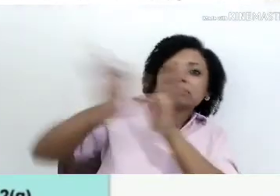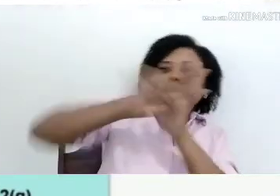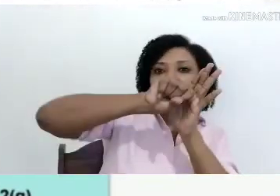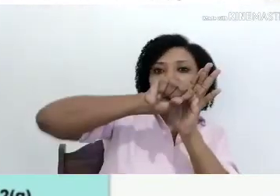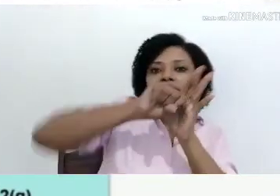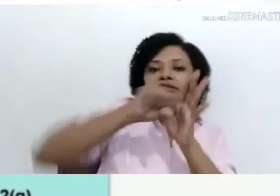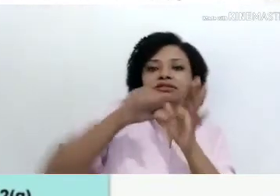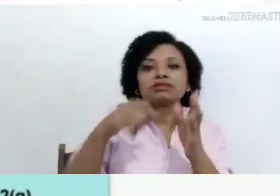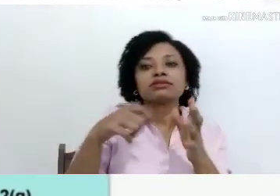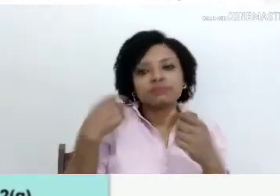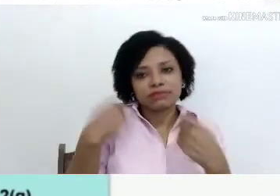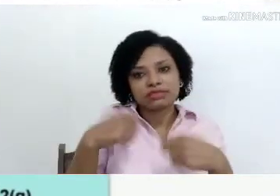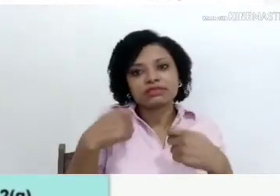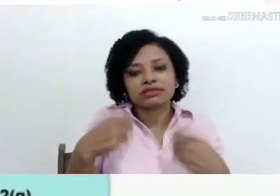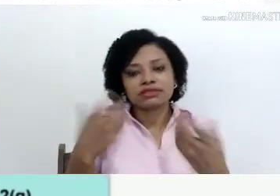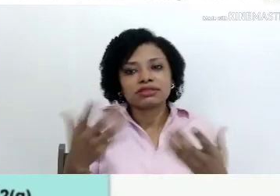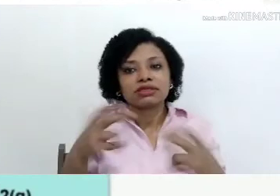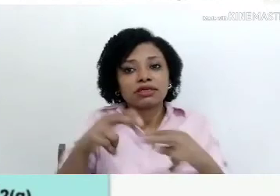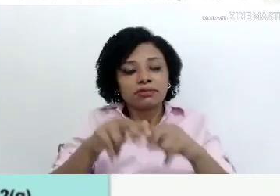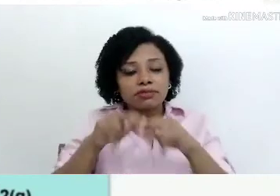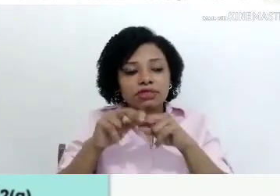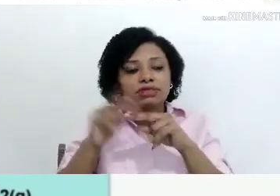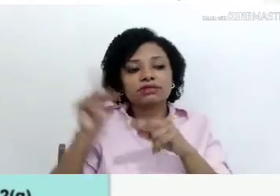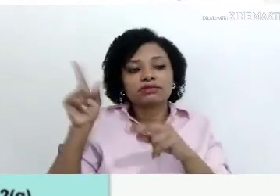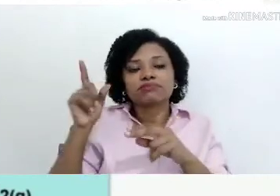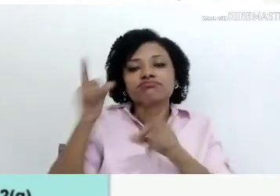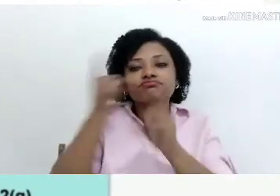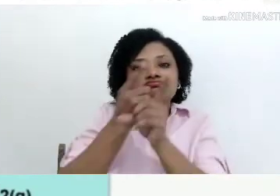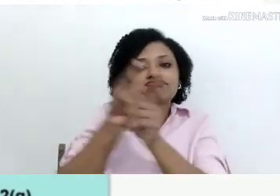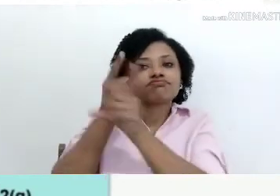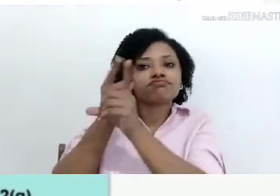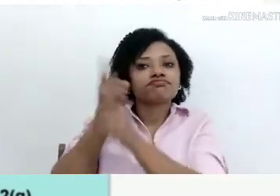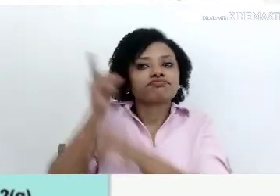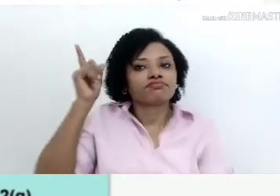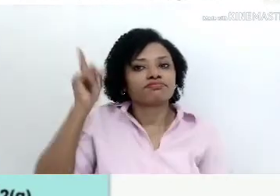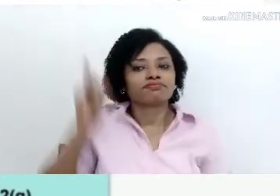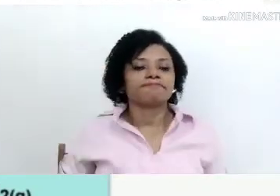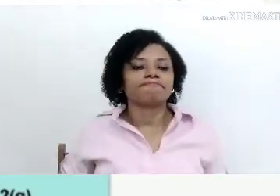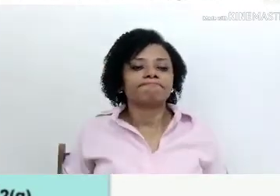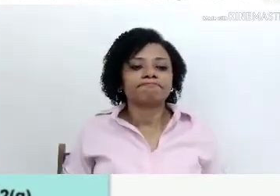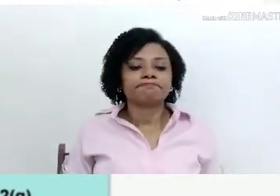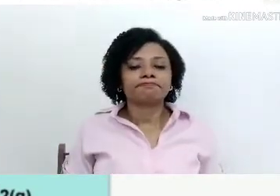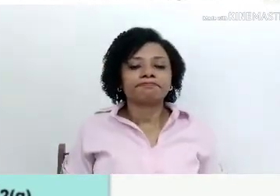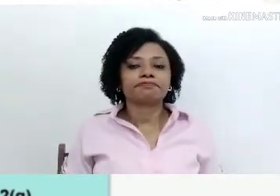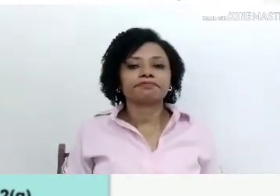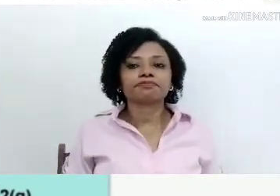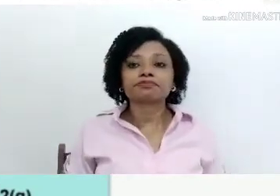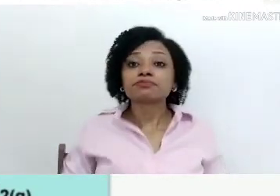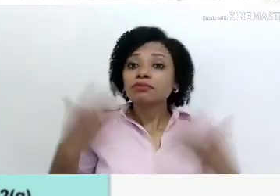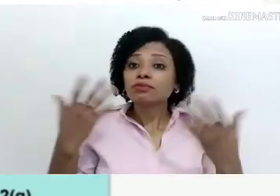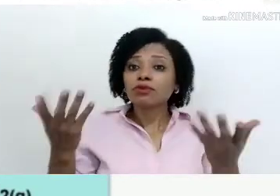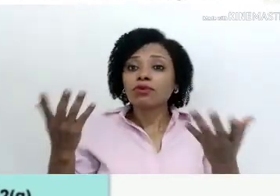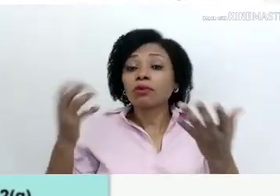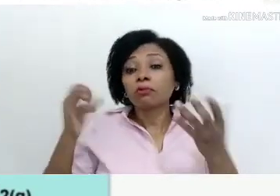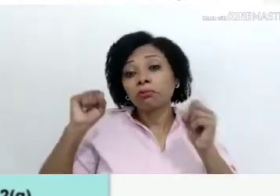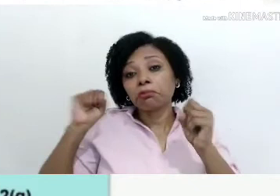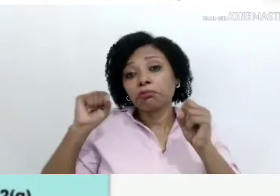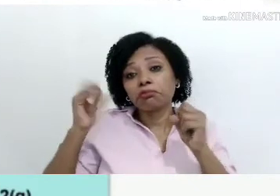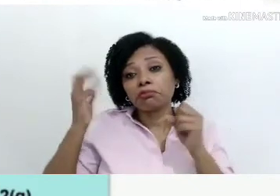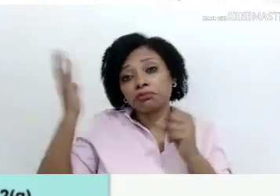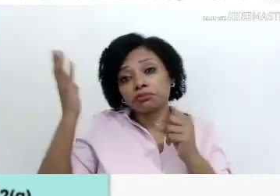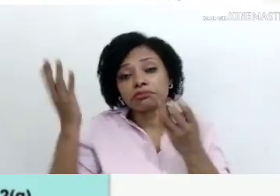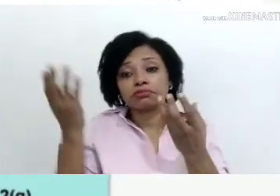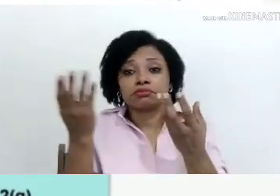produzir essas duas substâncias, né? Ou então eu coloco aqui a parte, como eu estou dizendo que